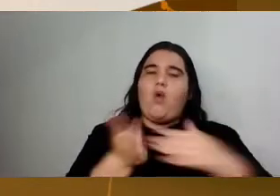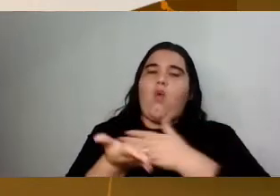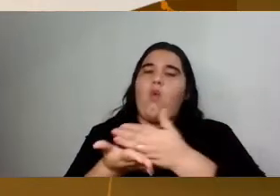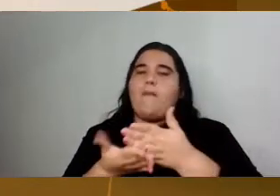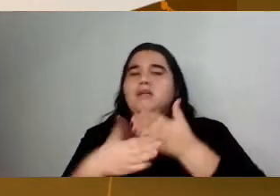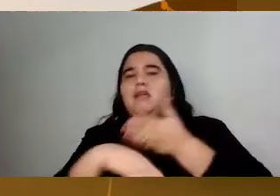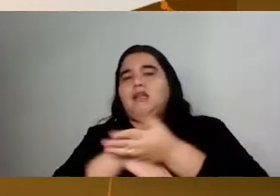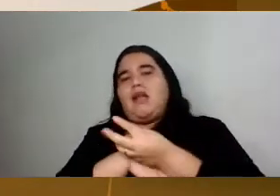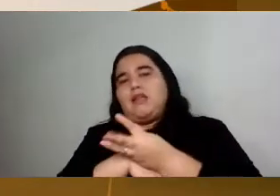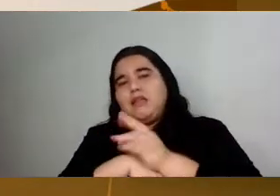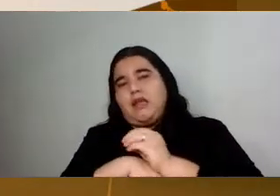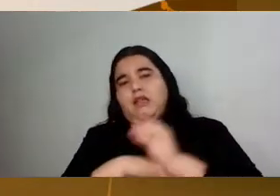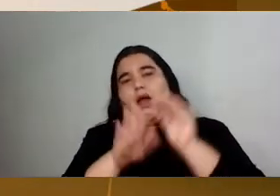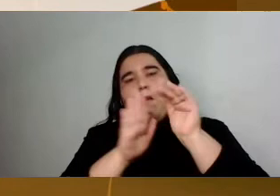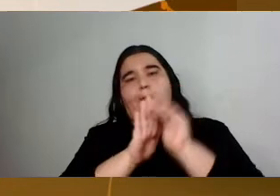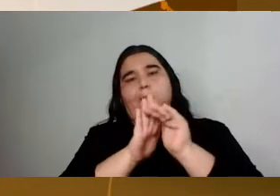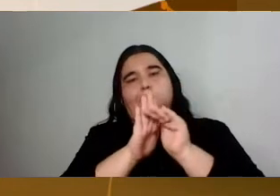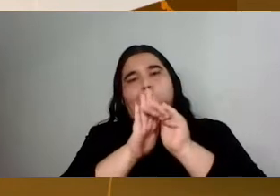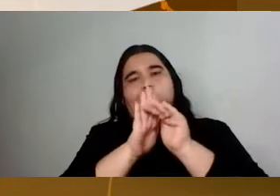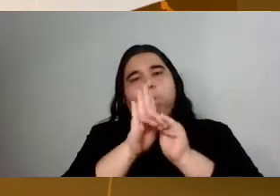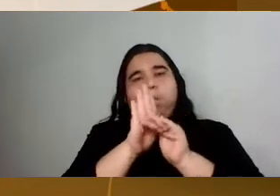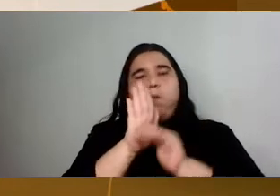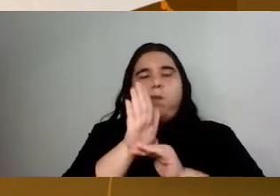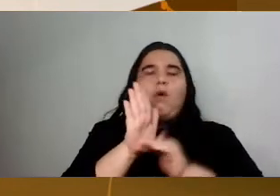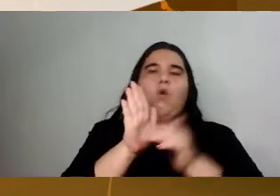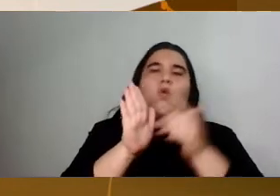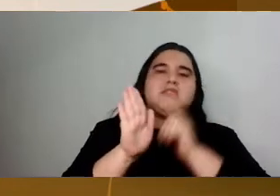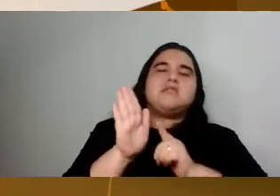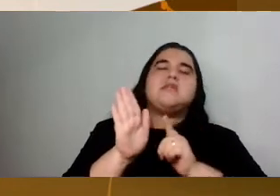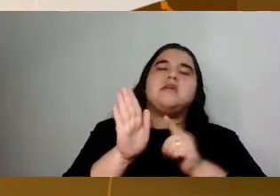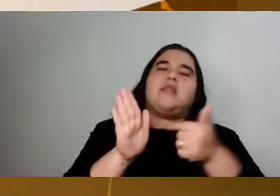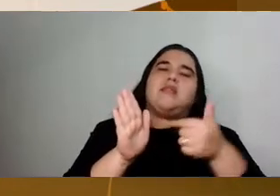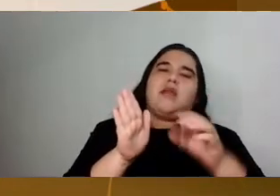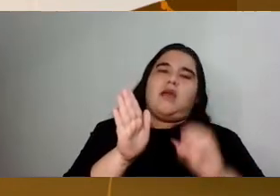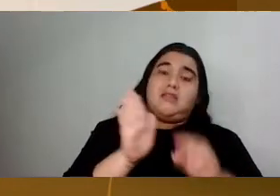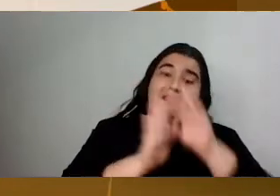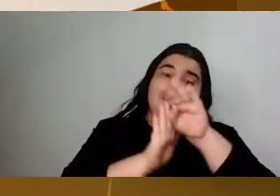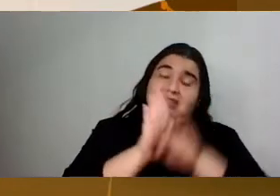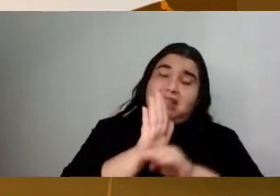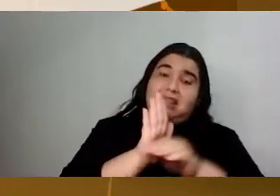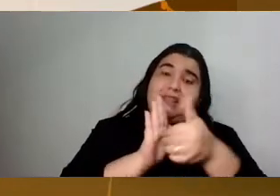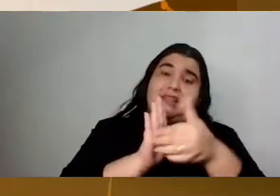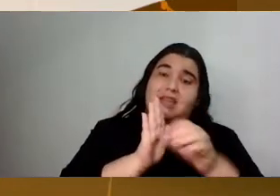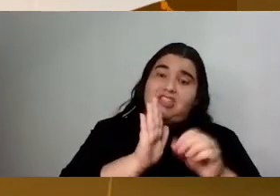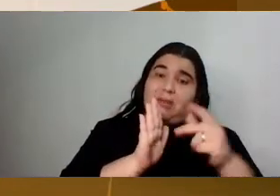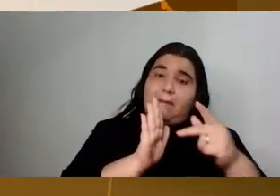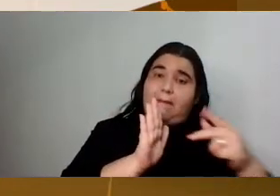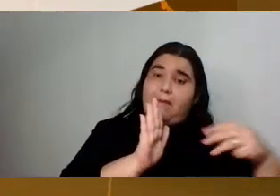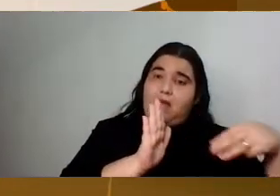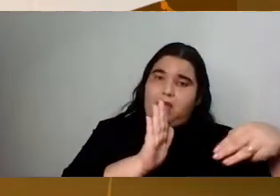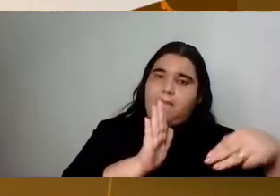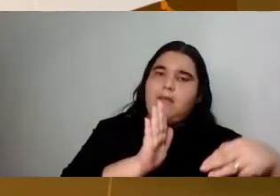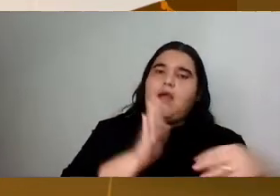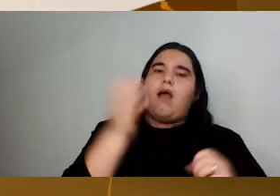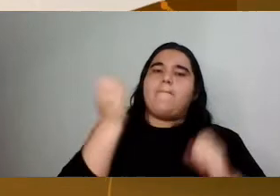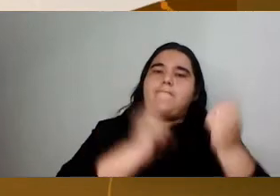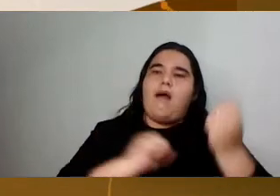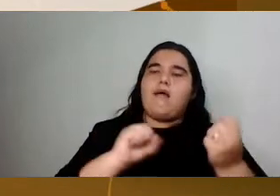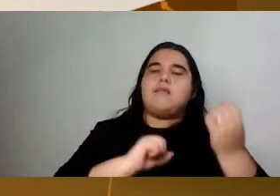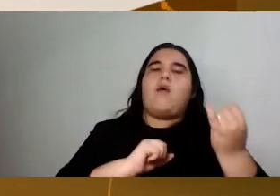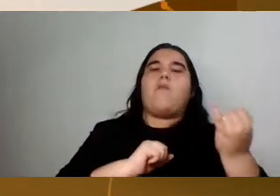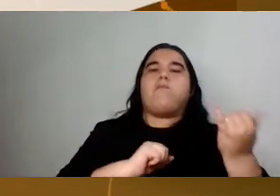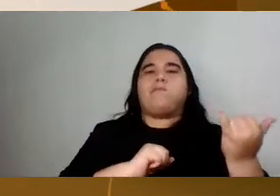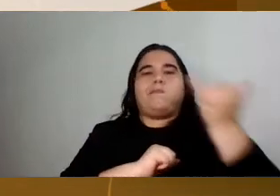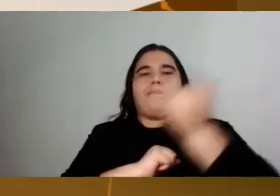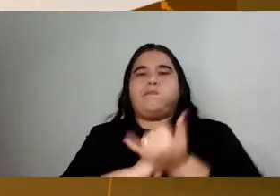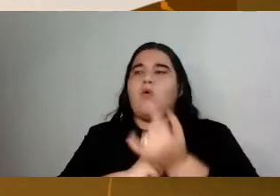aí ele vai baixando até atingir os 10. Quando ele atingir abaixo dos 10 ppm, a máquina manda uma mensagem para a gente dizendo tratamento